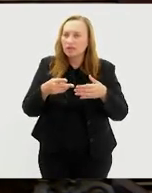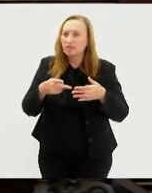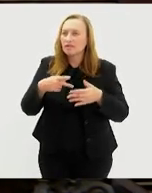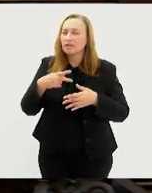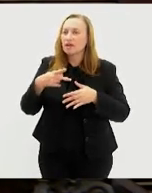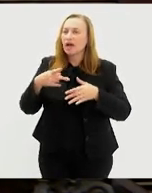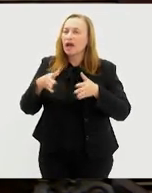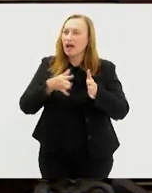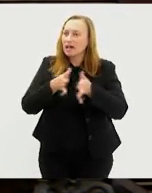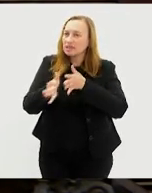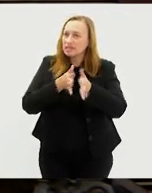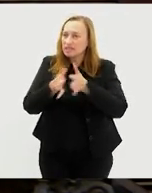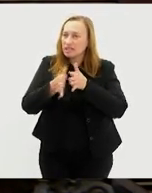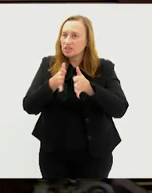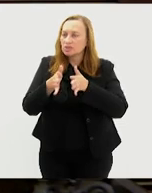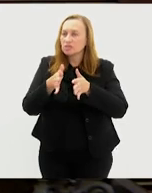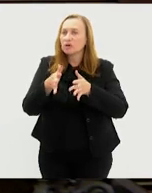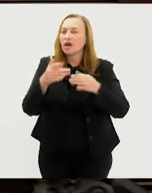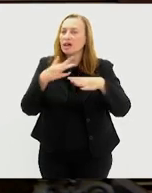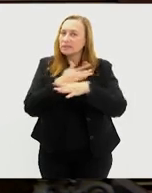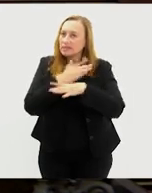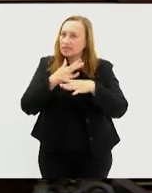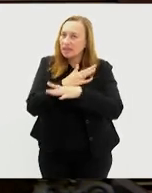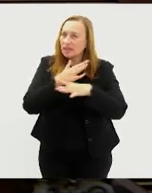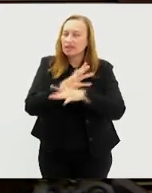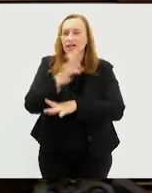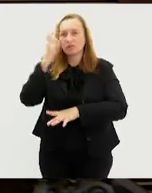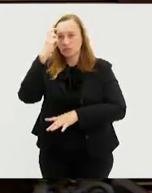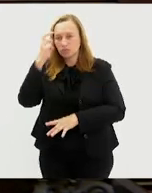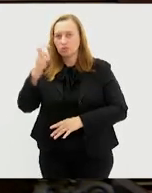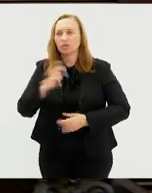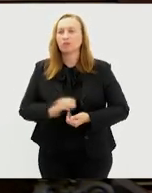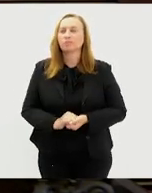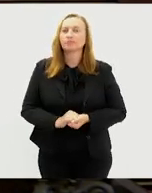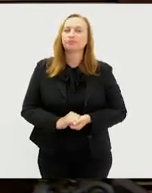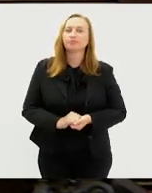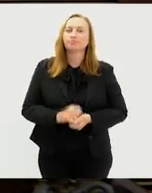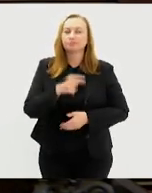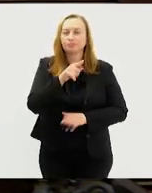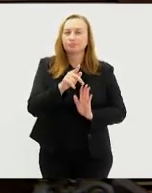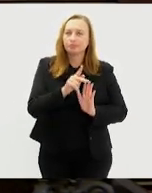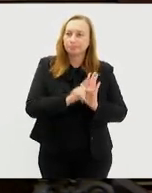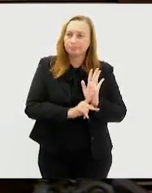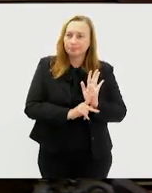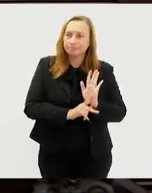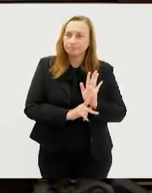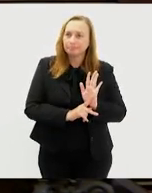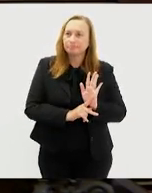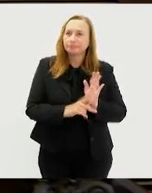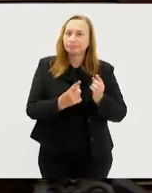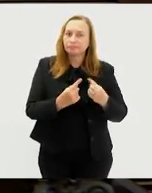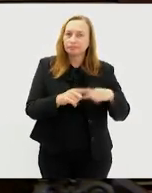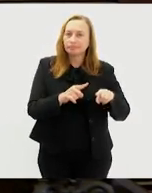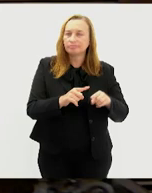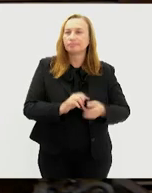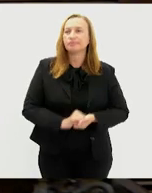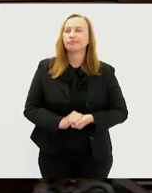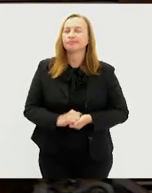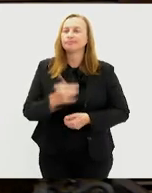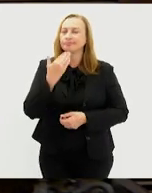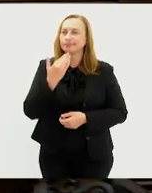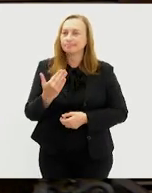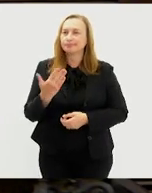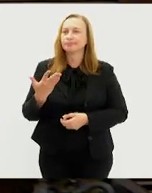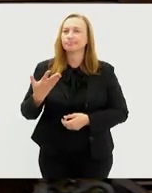acesso pleno à cidade tem que ter acesso pleno à cultura e esse projeto é essa provocação então eu peço aos meus